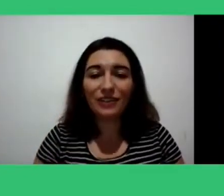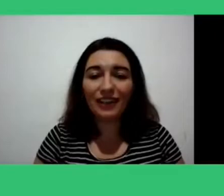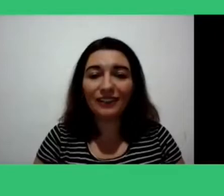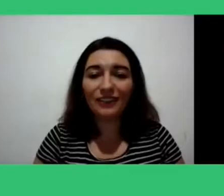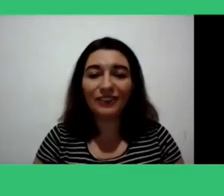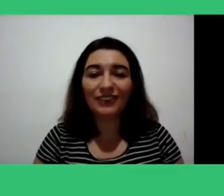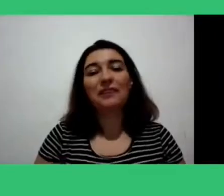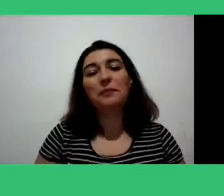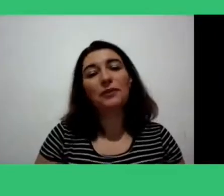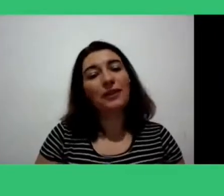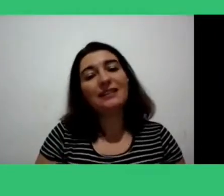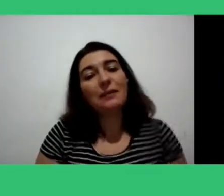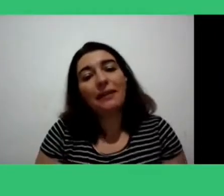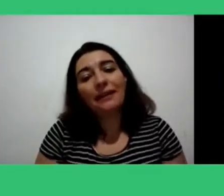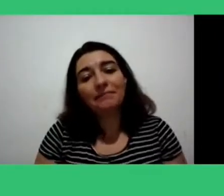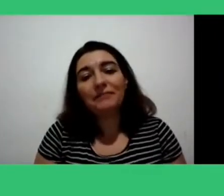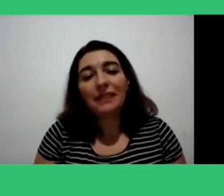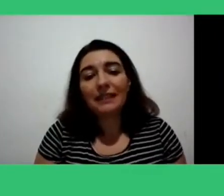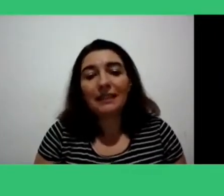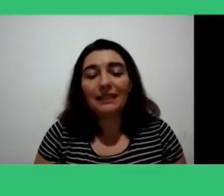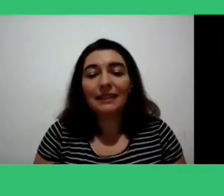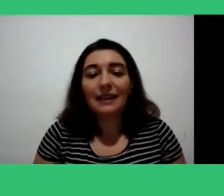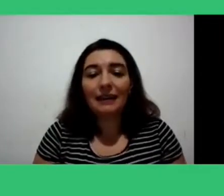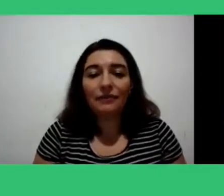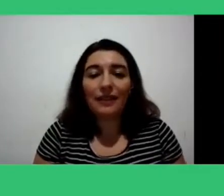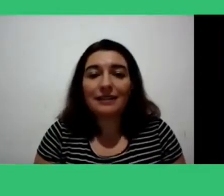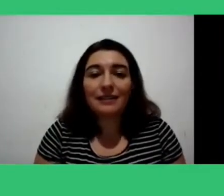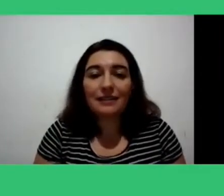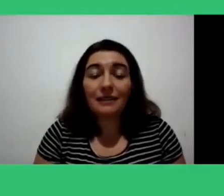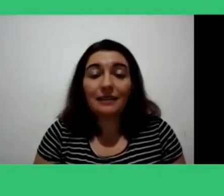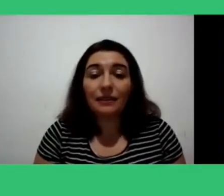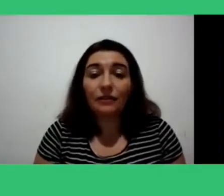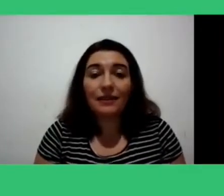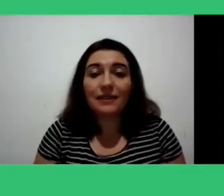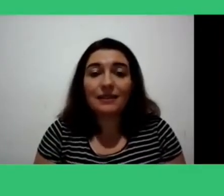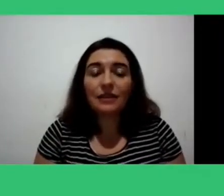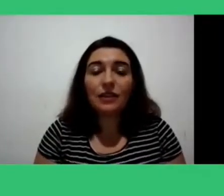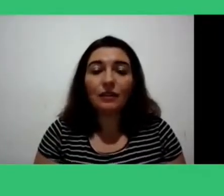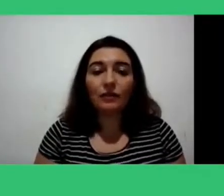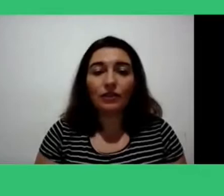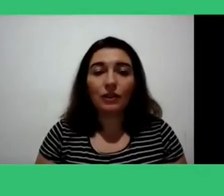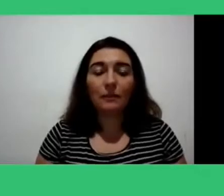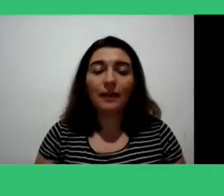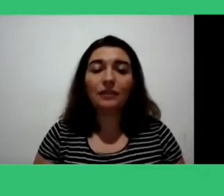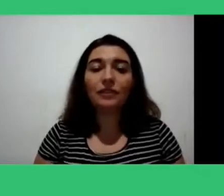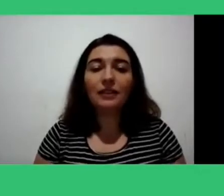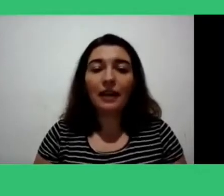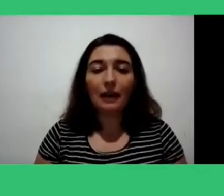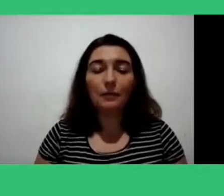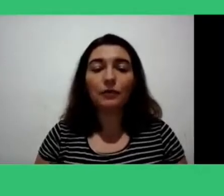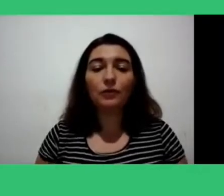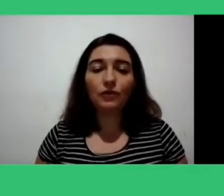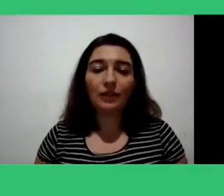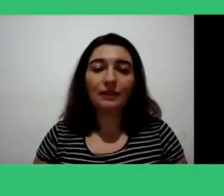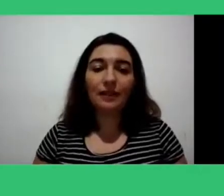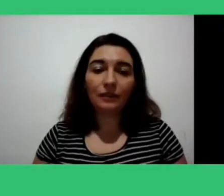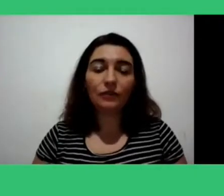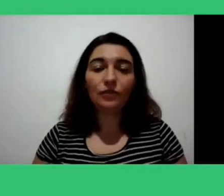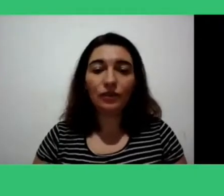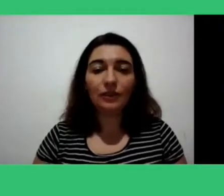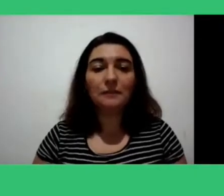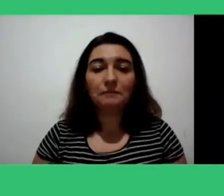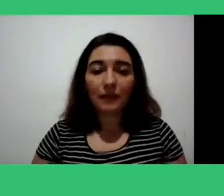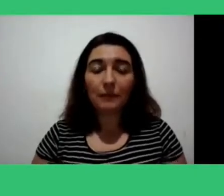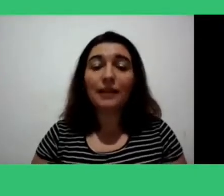faz sentido. Em português também há frases que não fazem sentido. A gente aprende a produzir